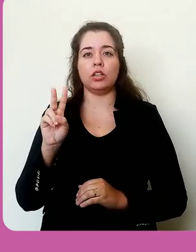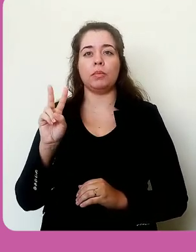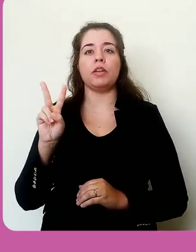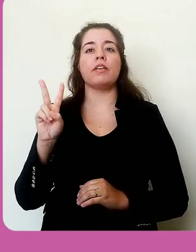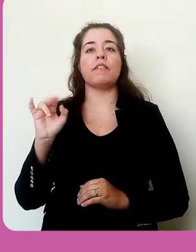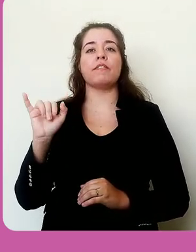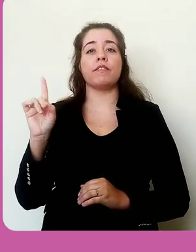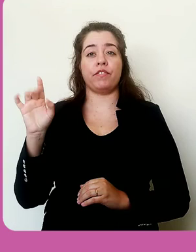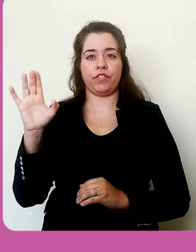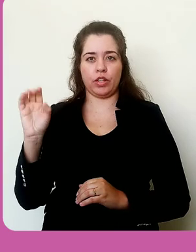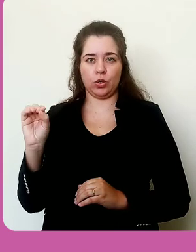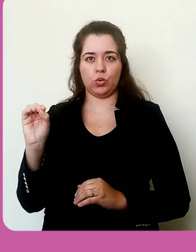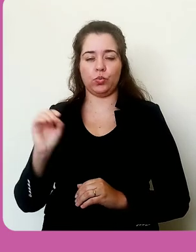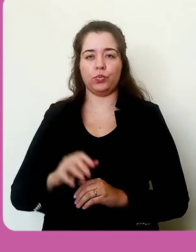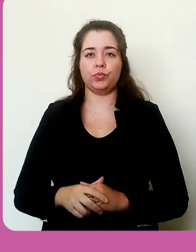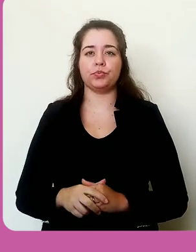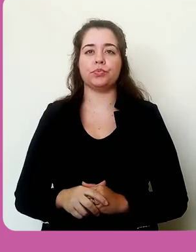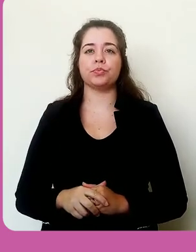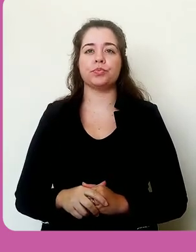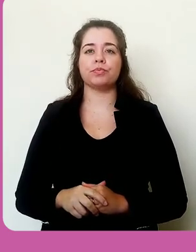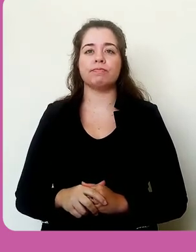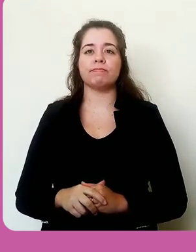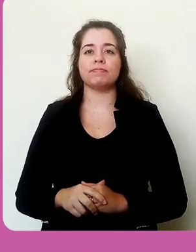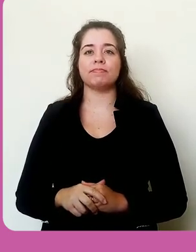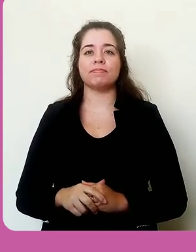E eu devo, então, expandir.